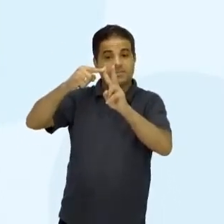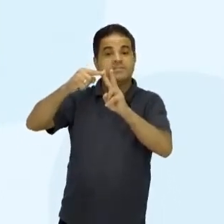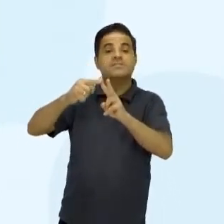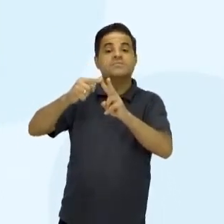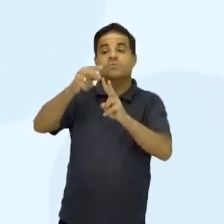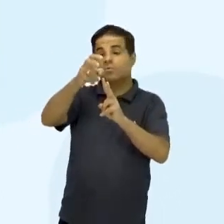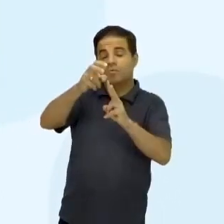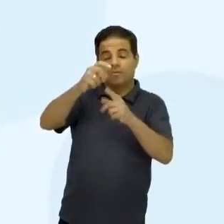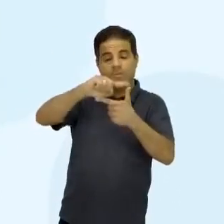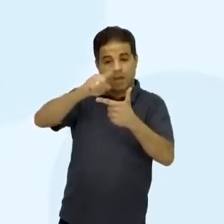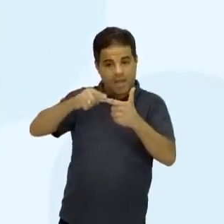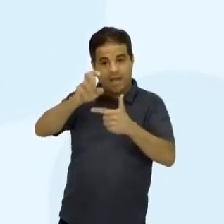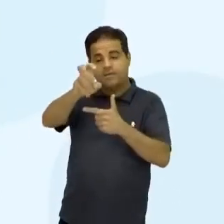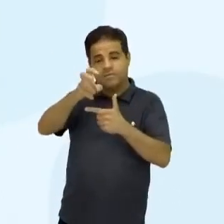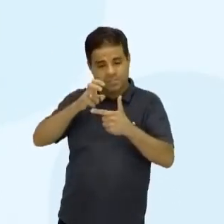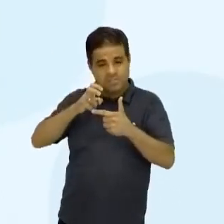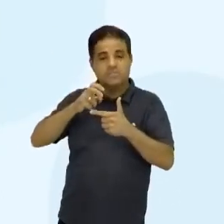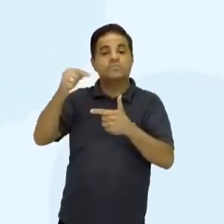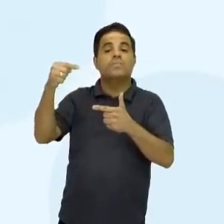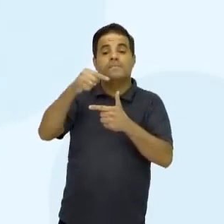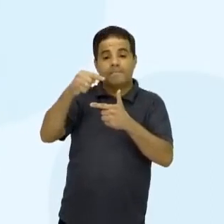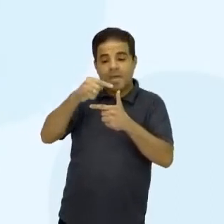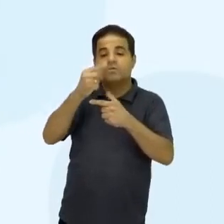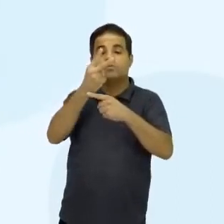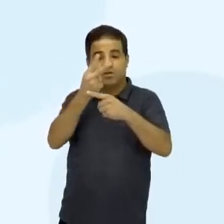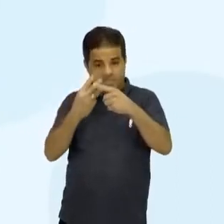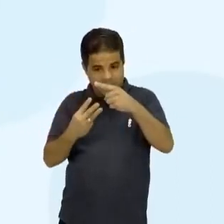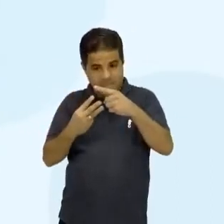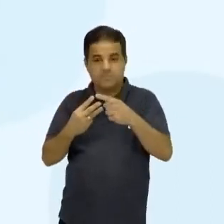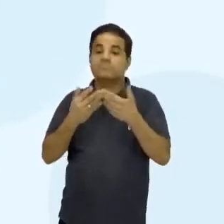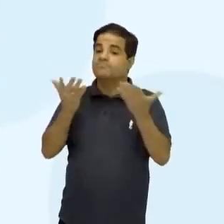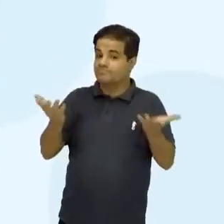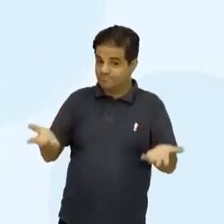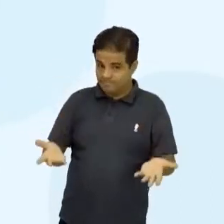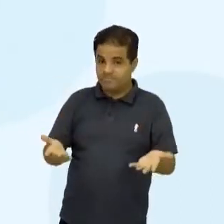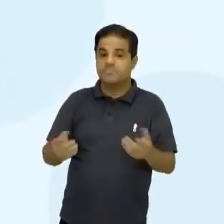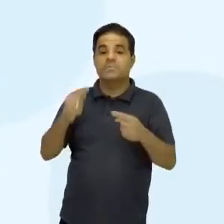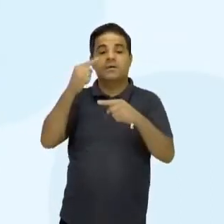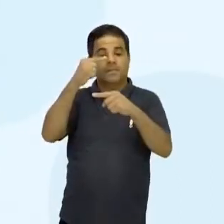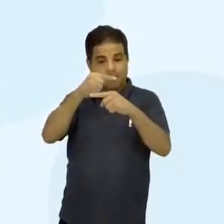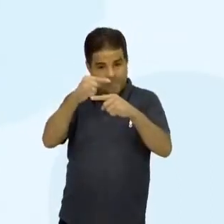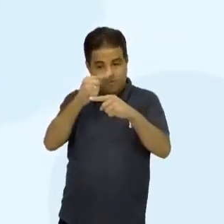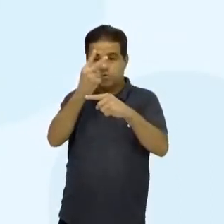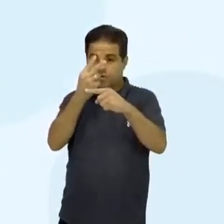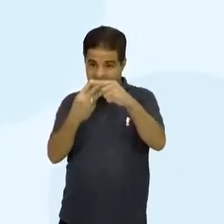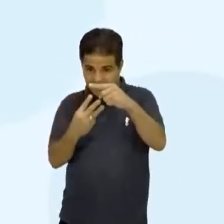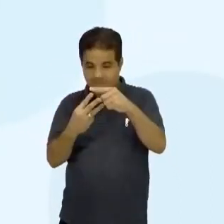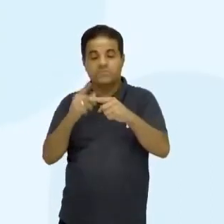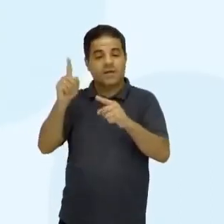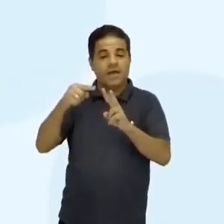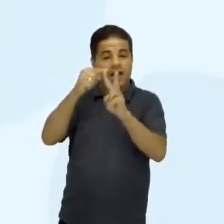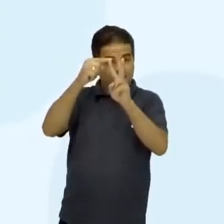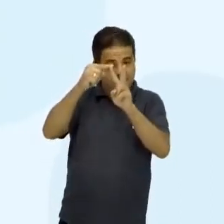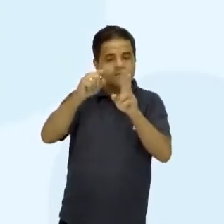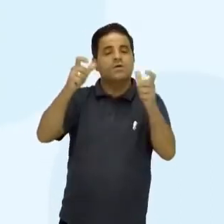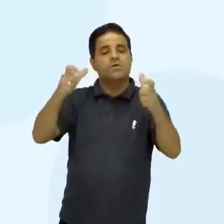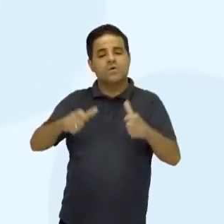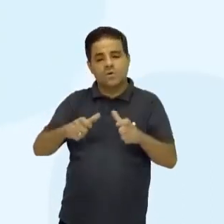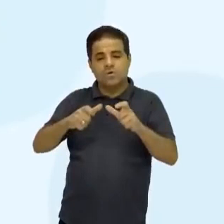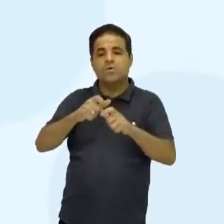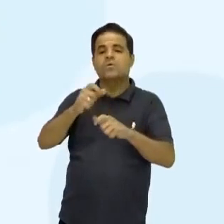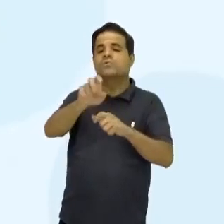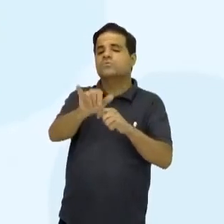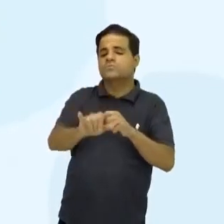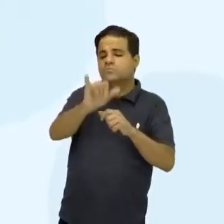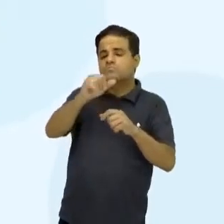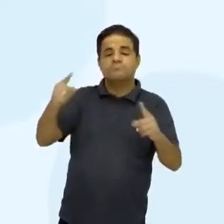X aqui, ó, no menos 2/3. Então, o X vale menos 2/3, a nossa raiz. E onde está cruzando o eixo